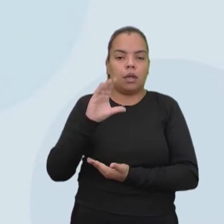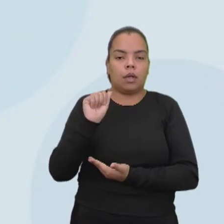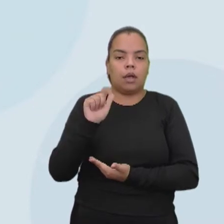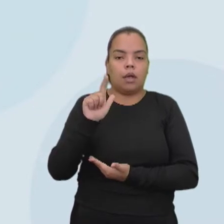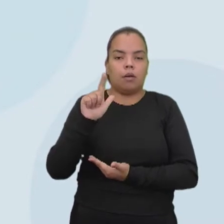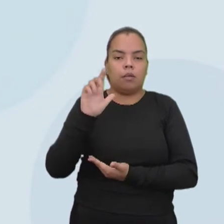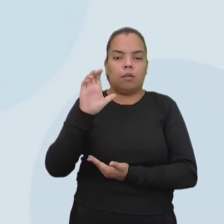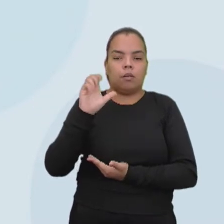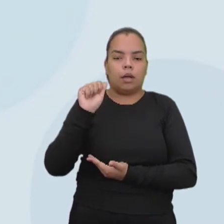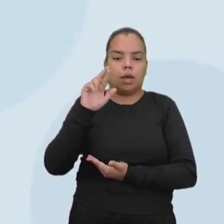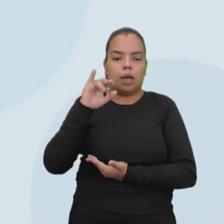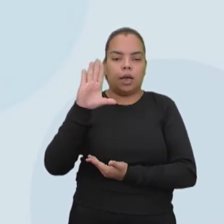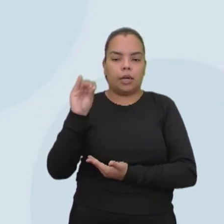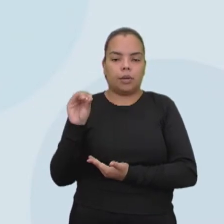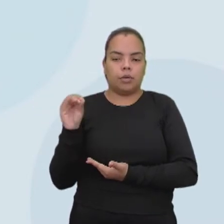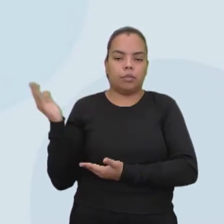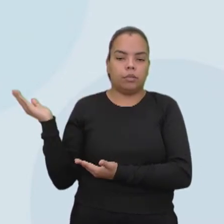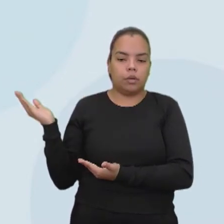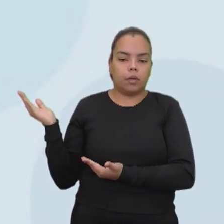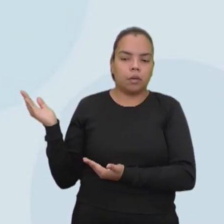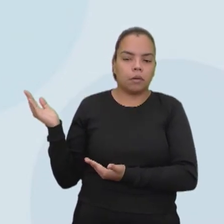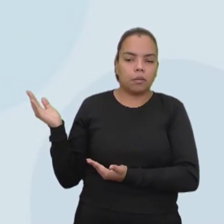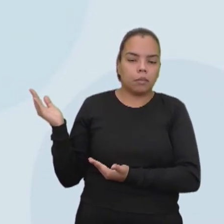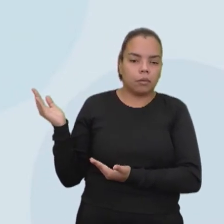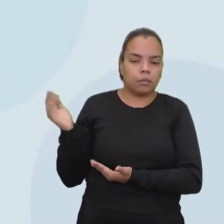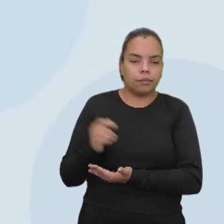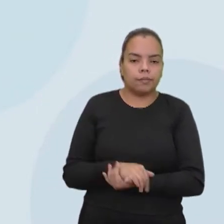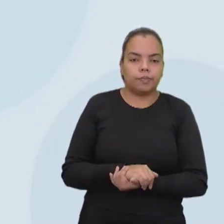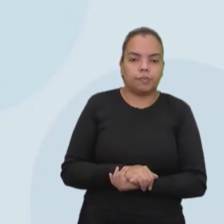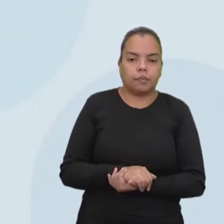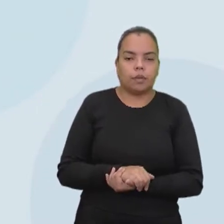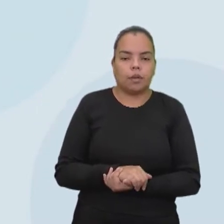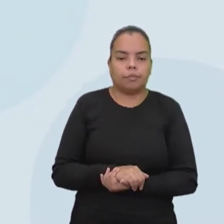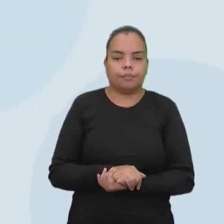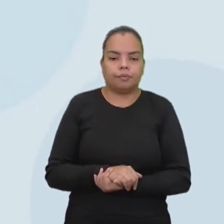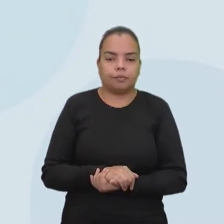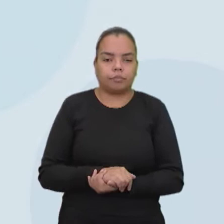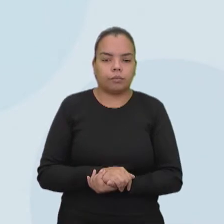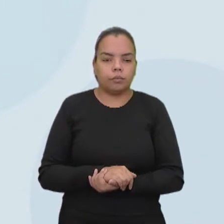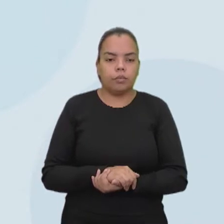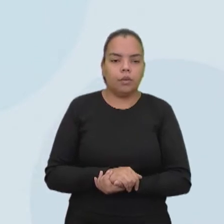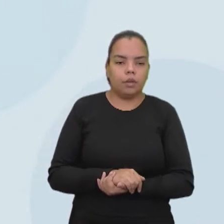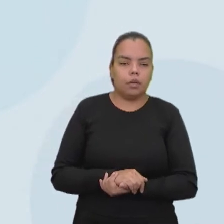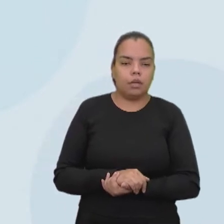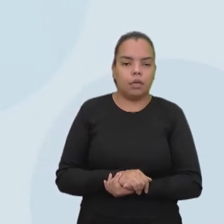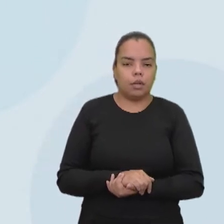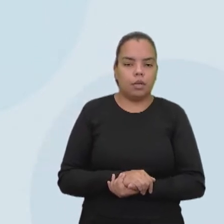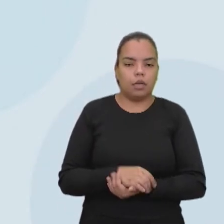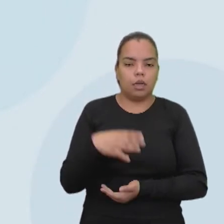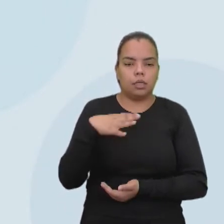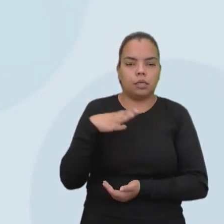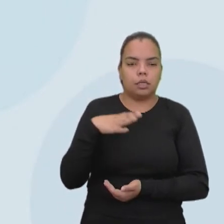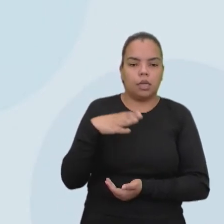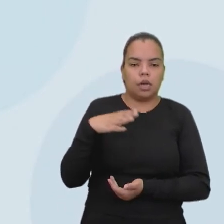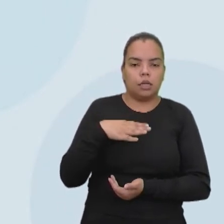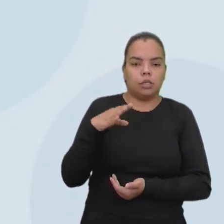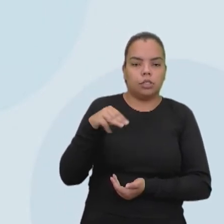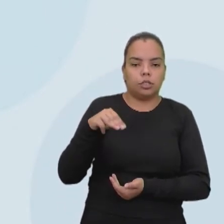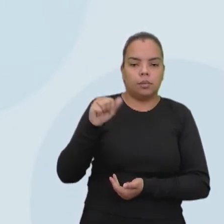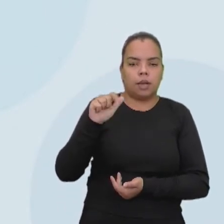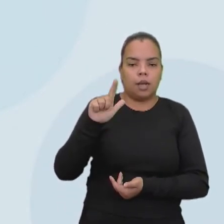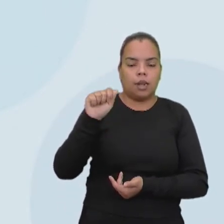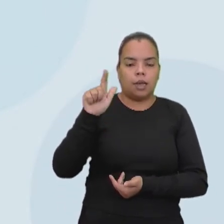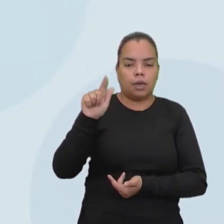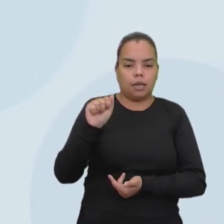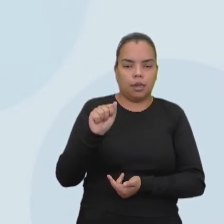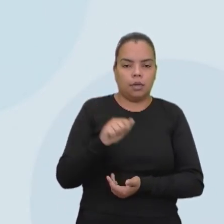gente vê aí, né, que são aí um punhado de pedras calcárias na cidade espanhola de Málaga. São rochas sedimentares aí,